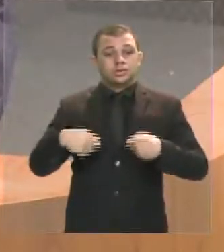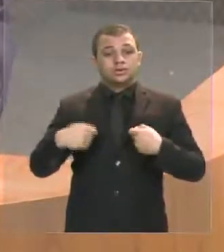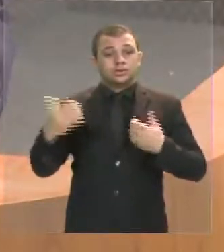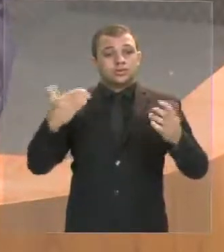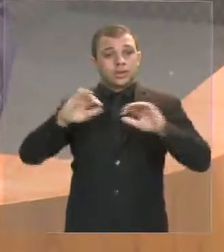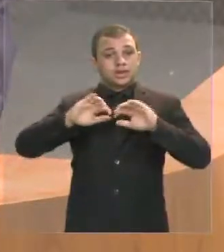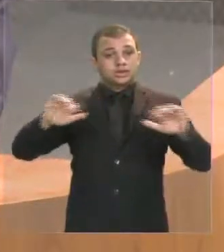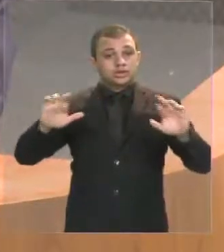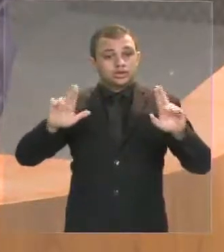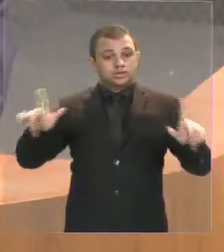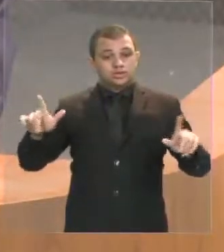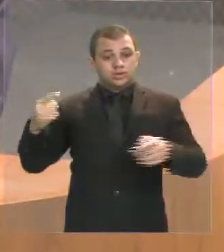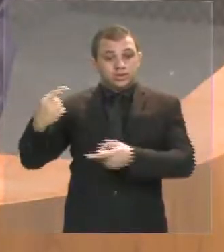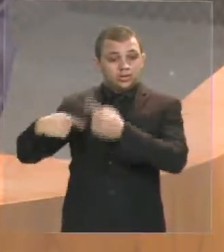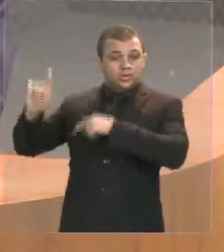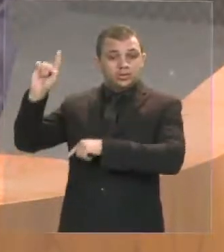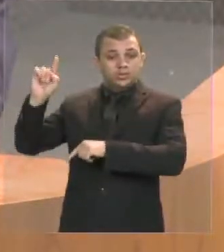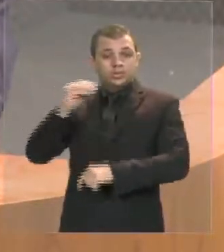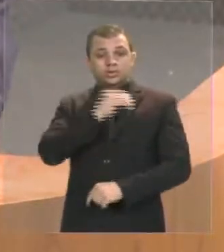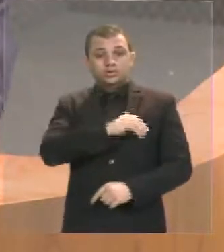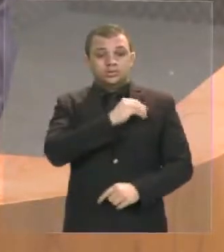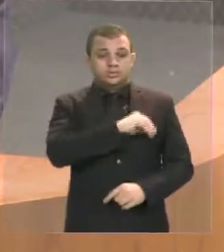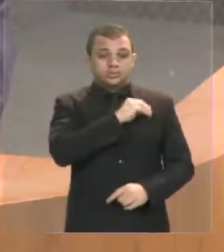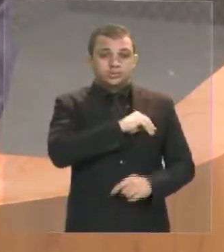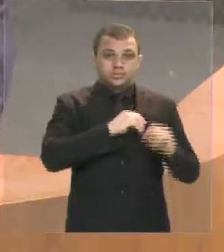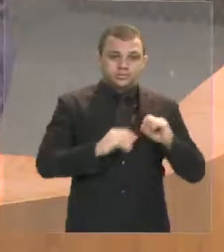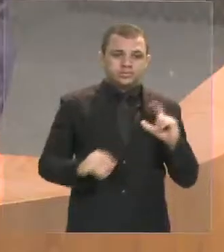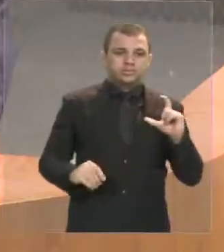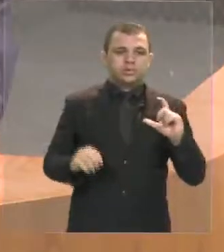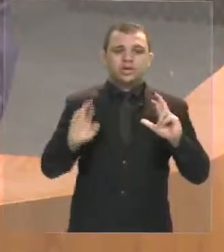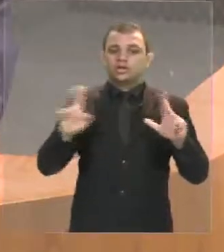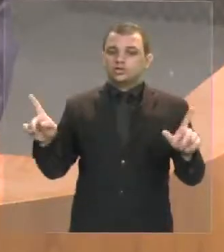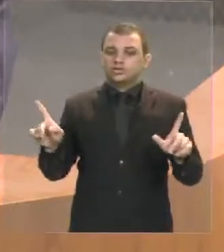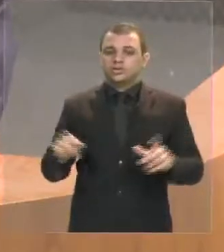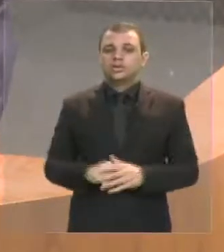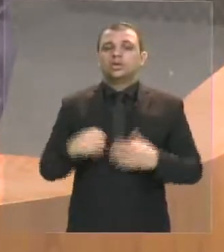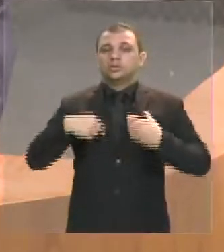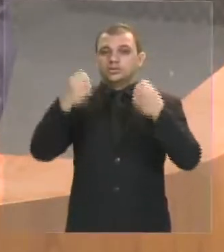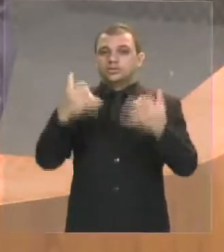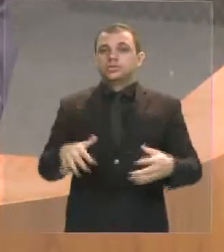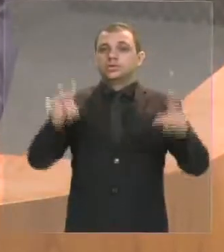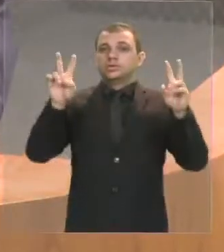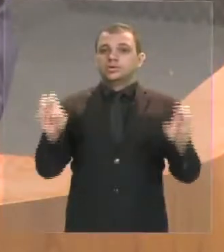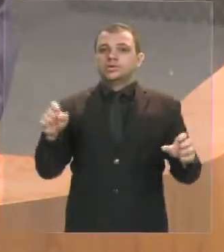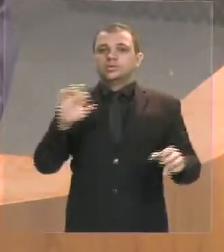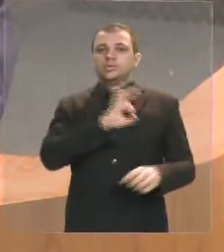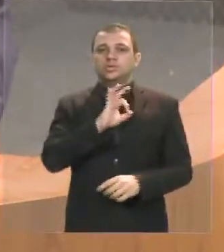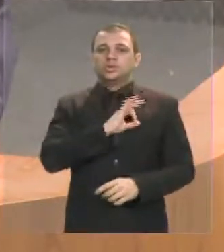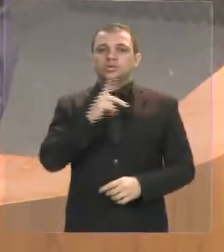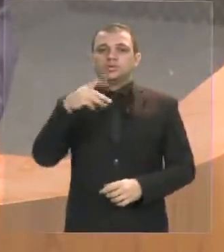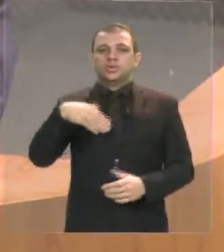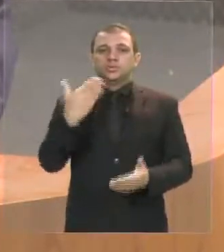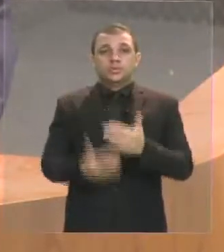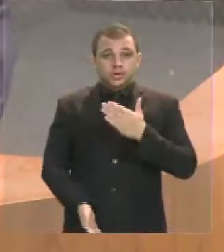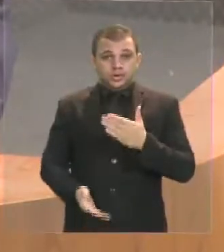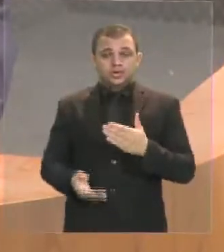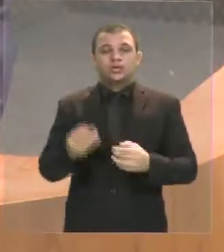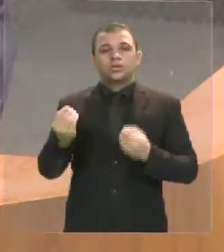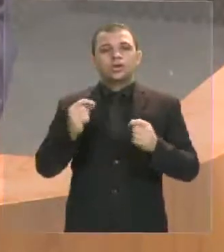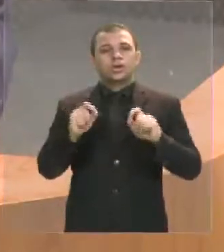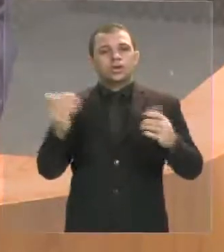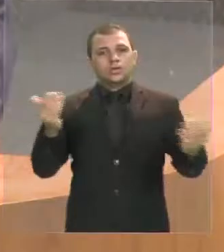progressão salarial. Quando eu falei das perdas da Polícia Militar, basta um comparativo básico de